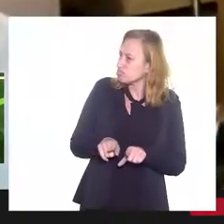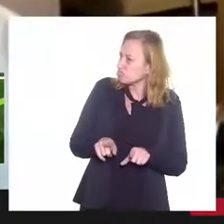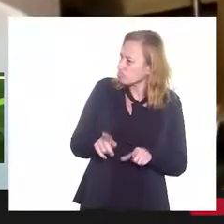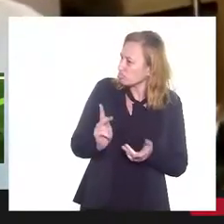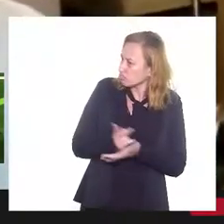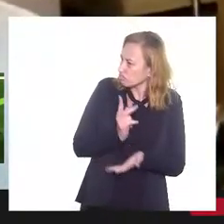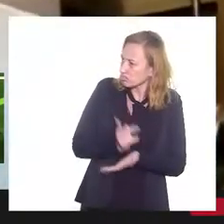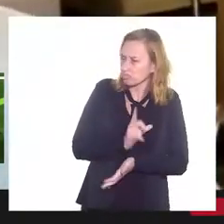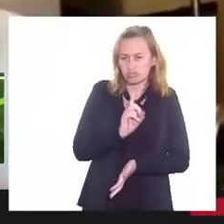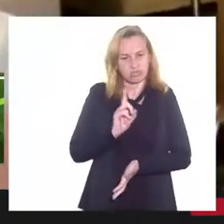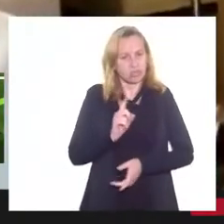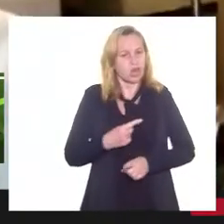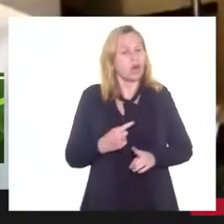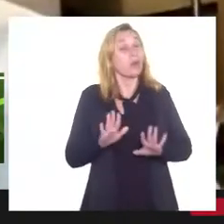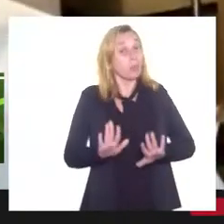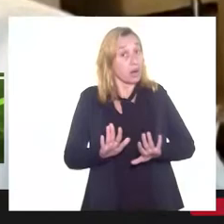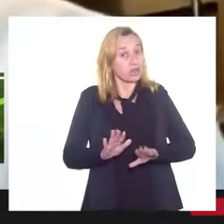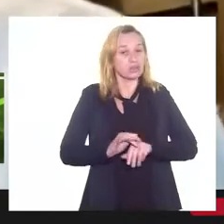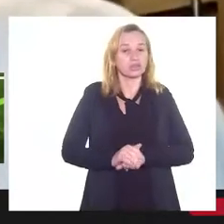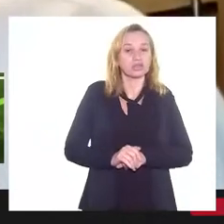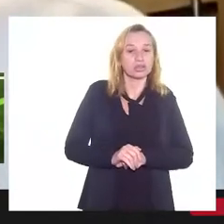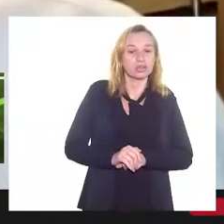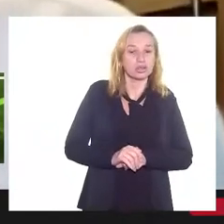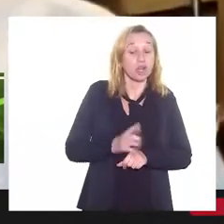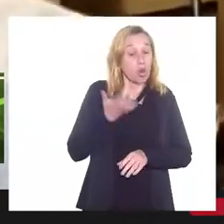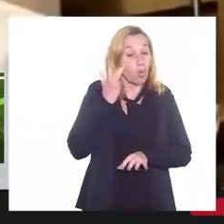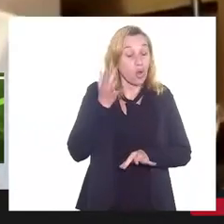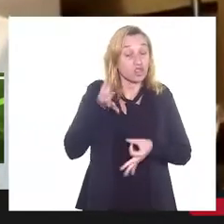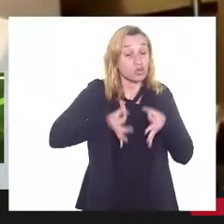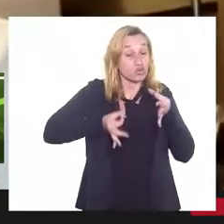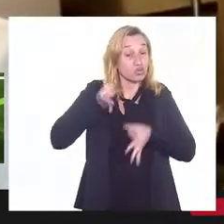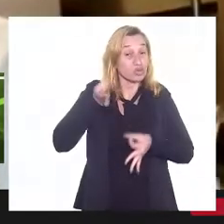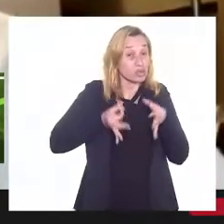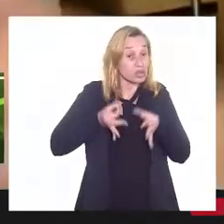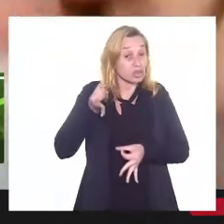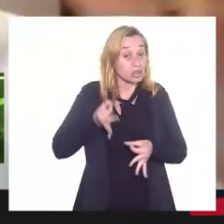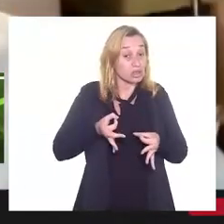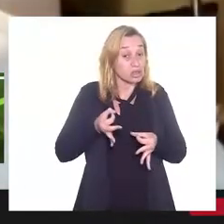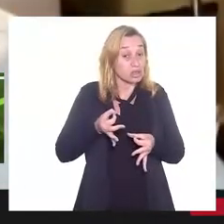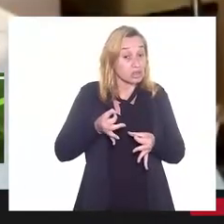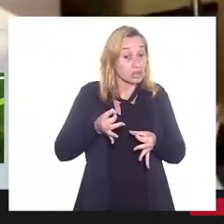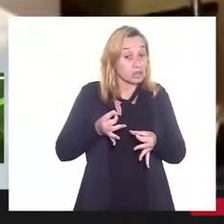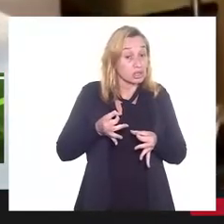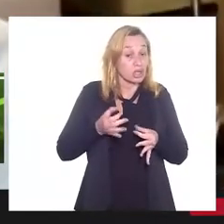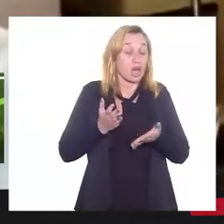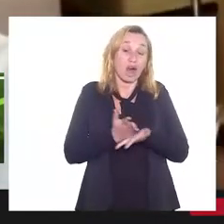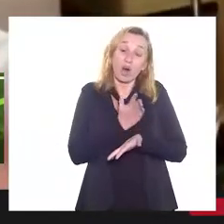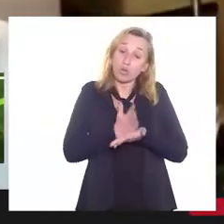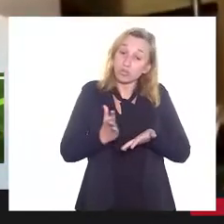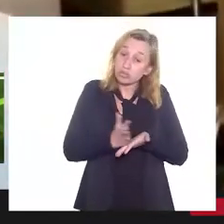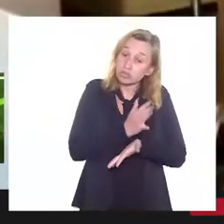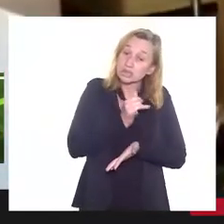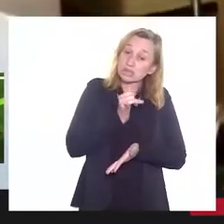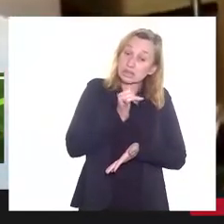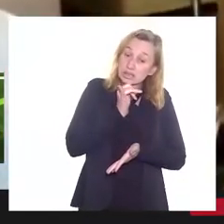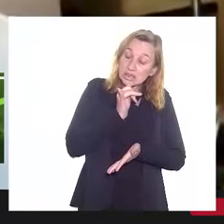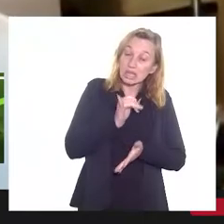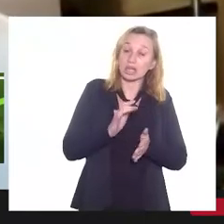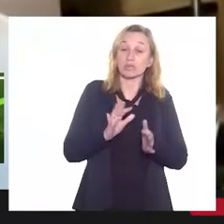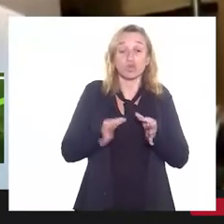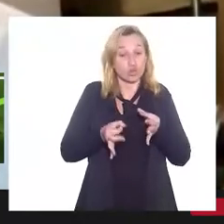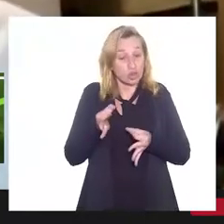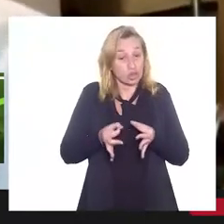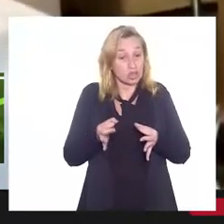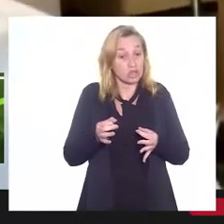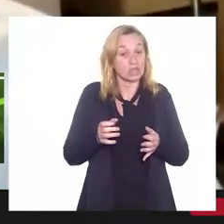está errado por outro lado eu acho que o judiciário ele com raros exemplos o judiciário